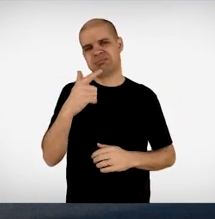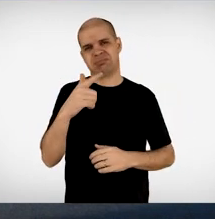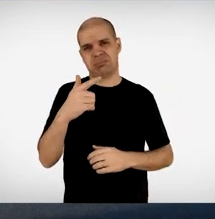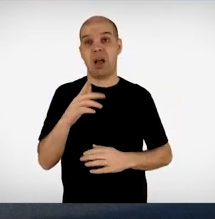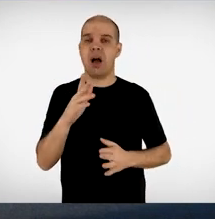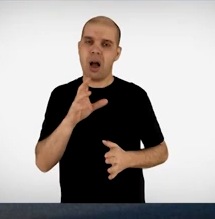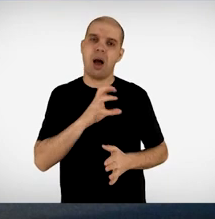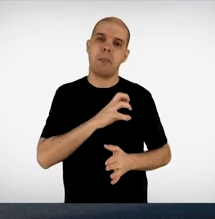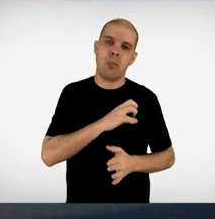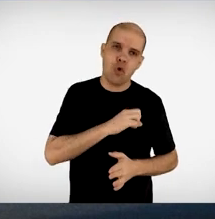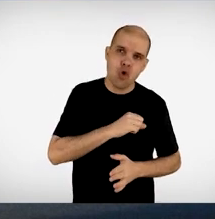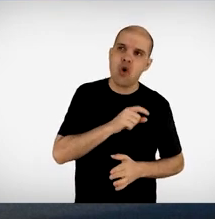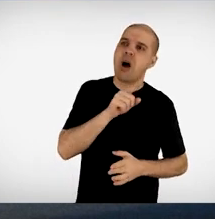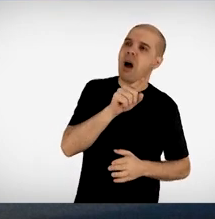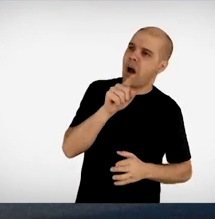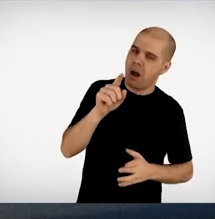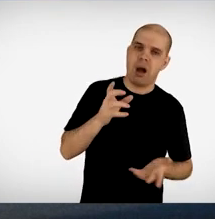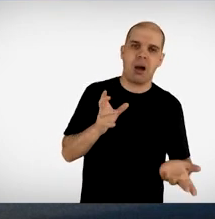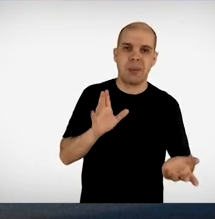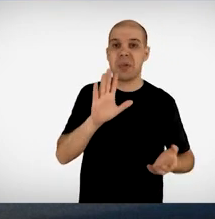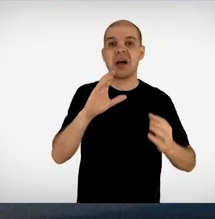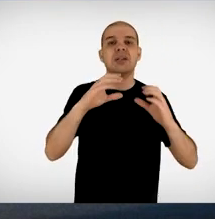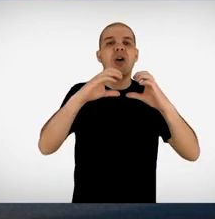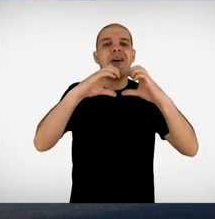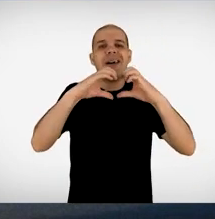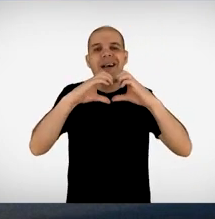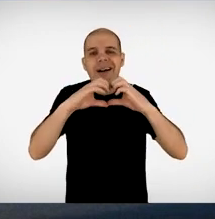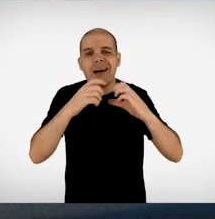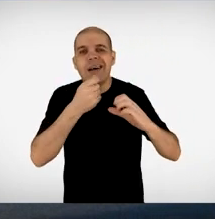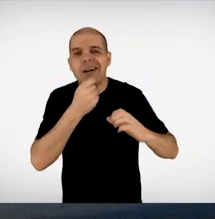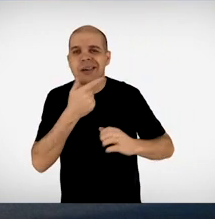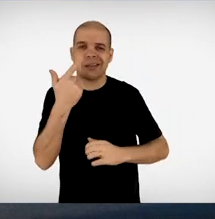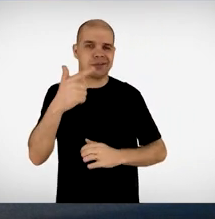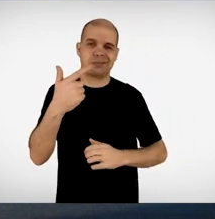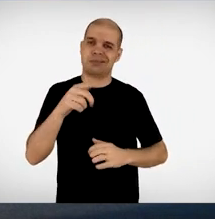nisso. Pode ter muito amor, mas não romantismo.